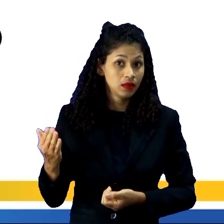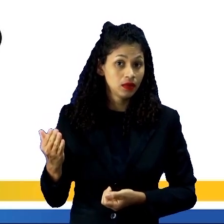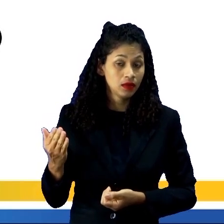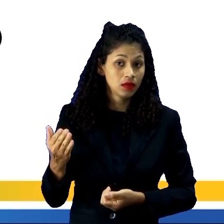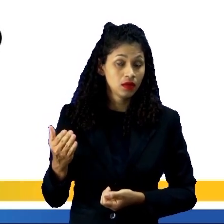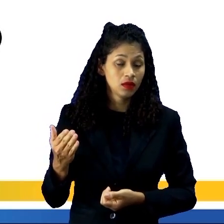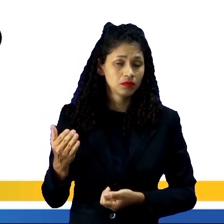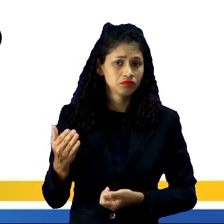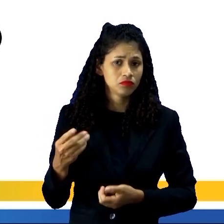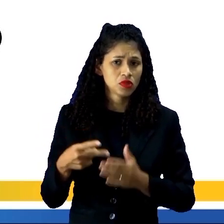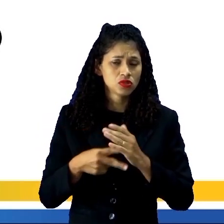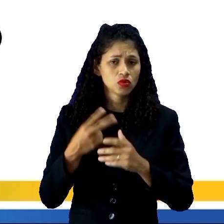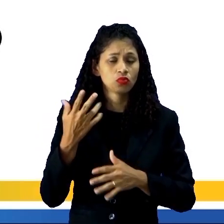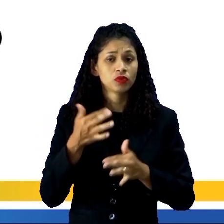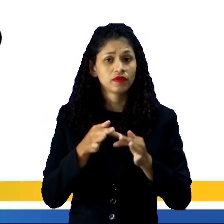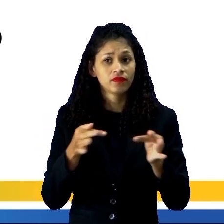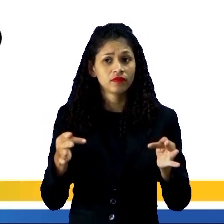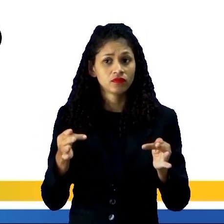ele foi